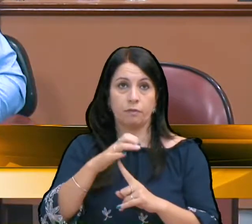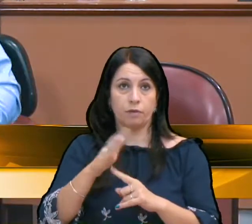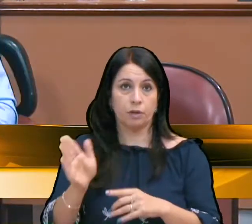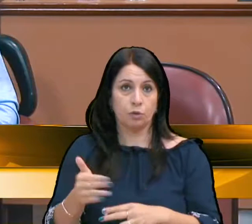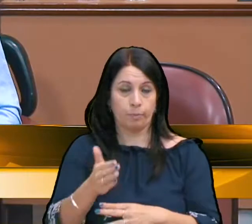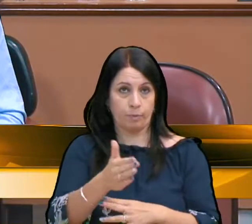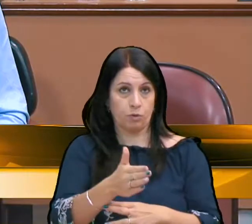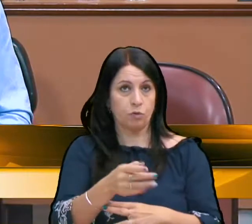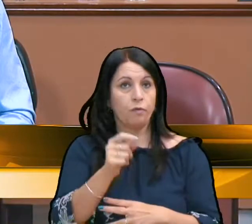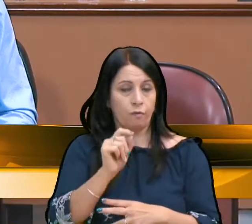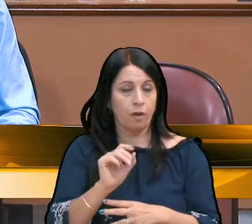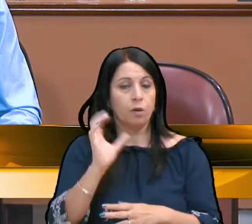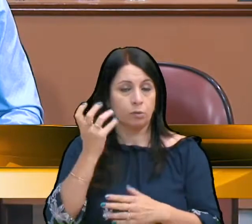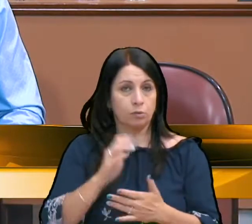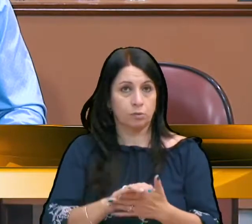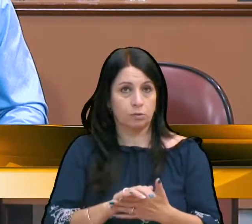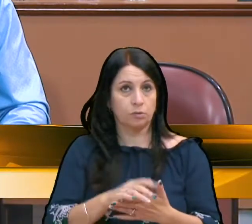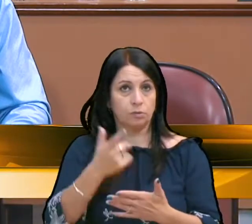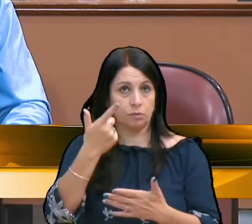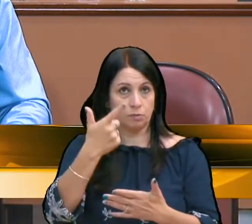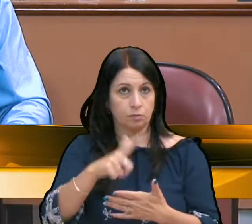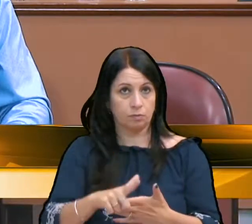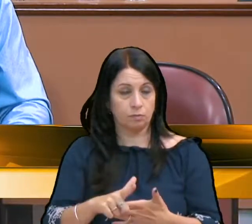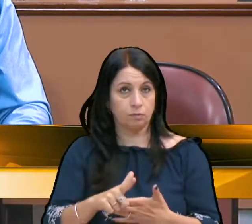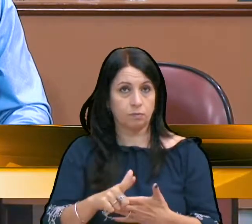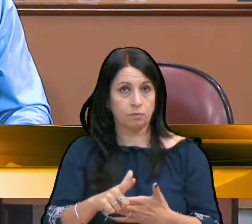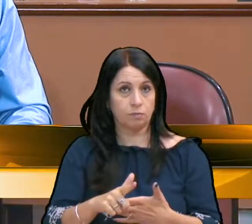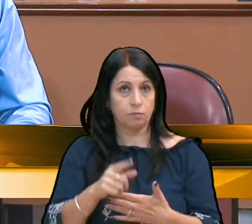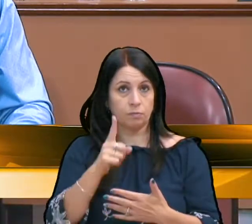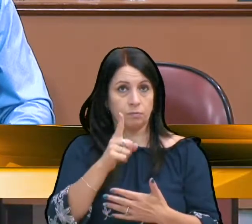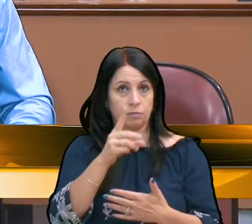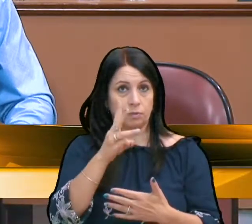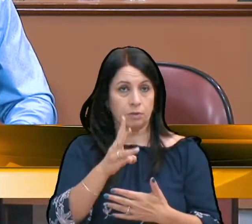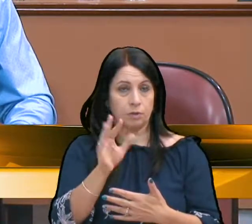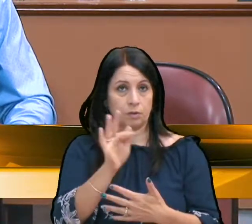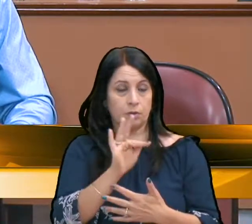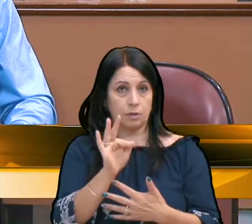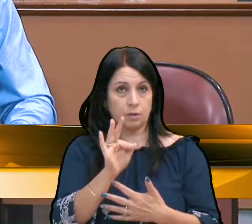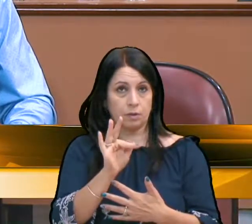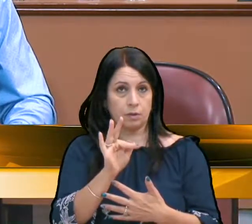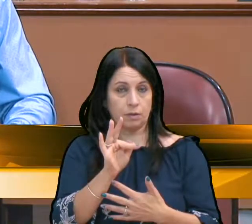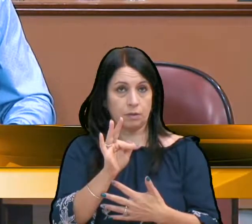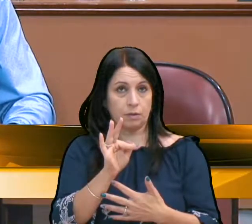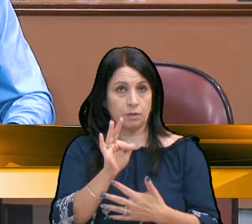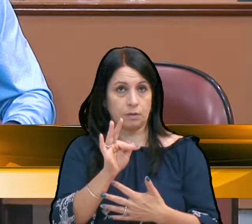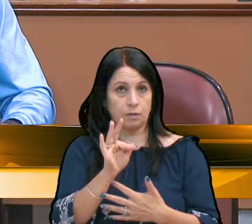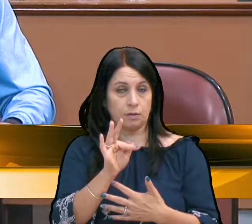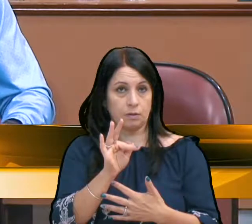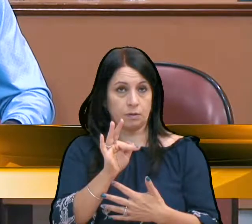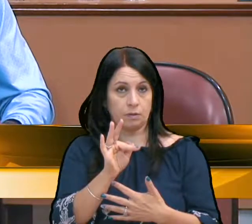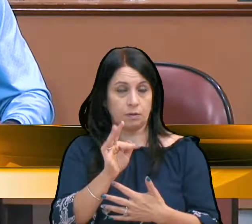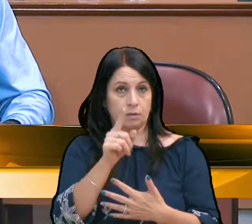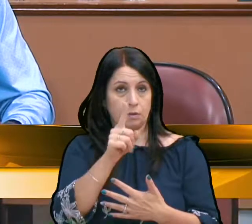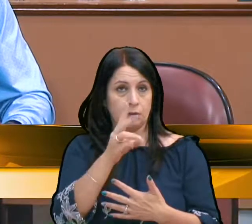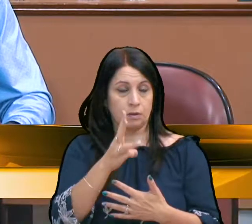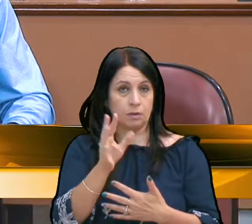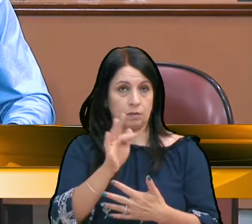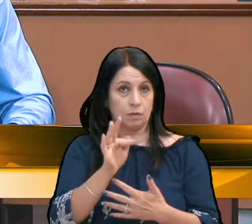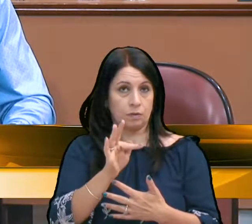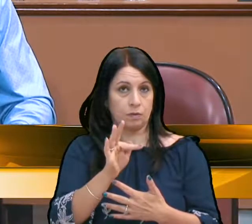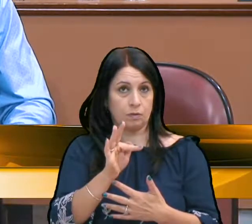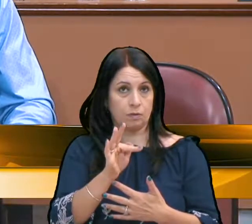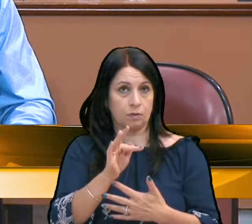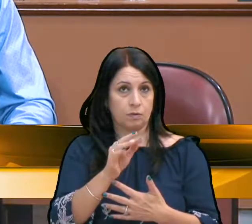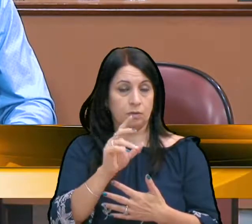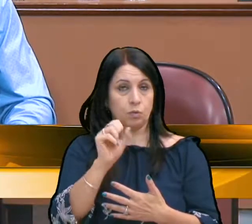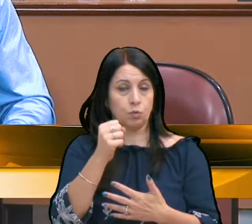sim, vai ocorrer novamente, 13 de fevereiro, ocorrerá no dia 13 de fevereiro,